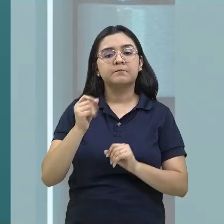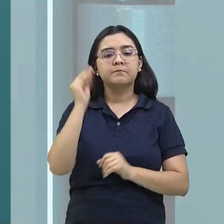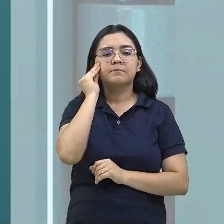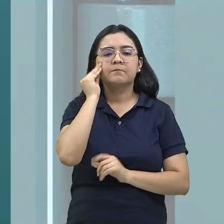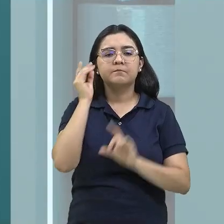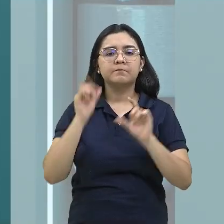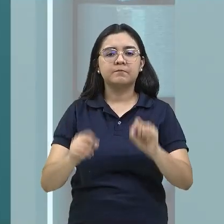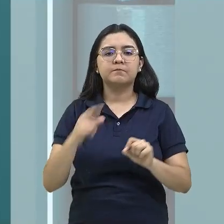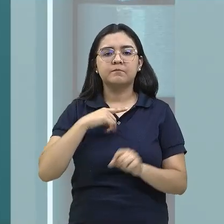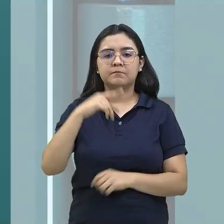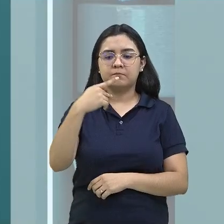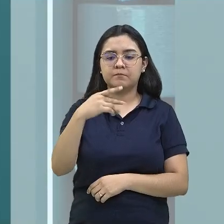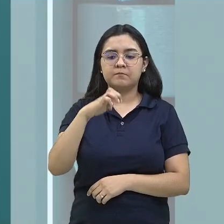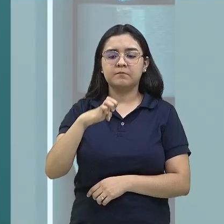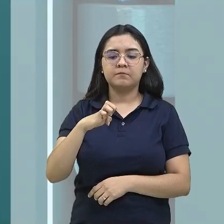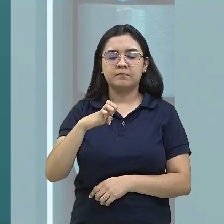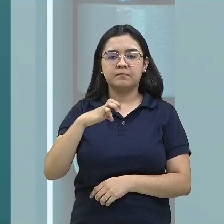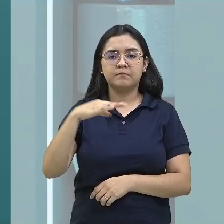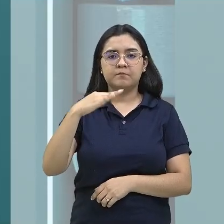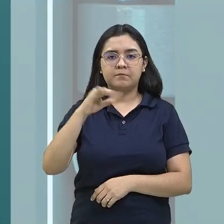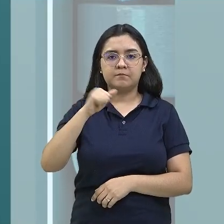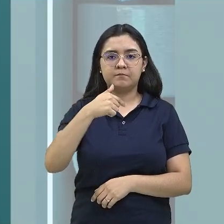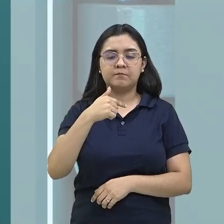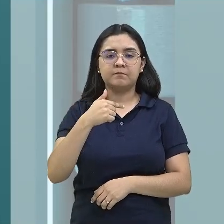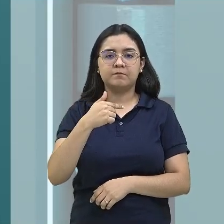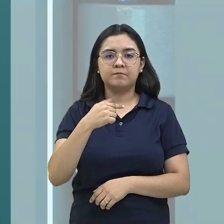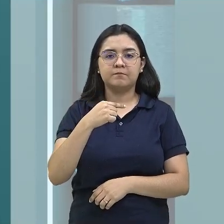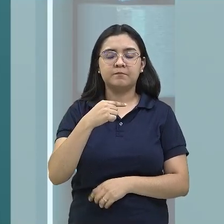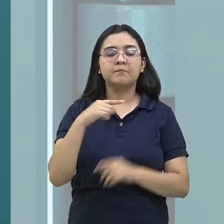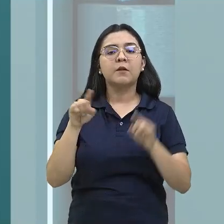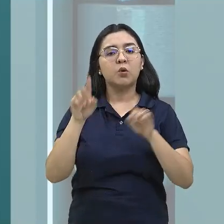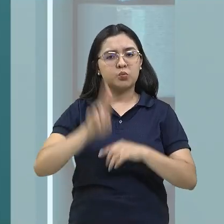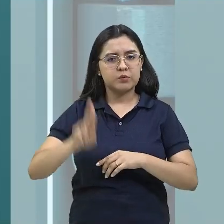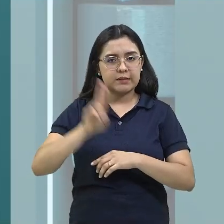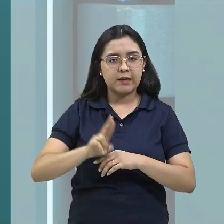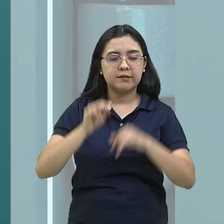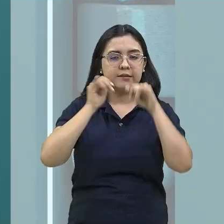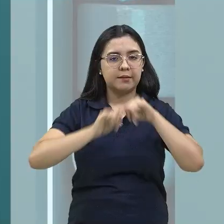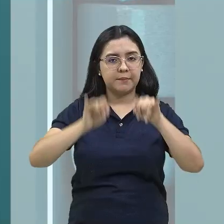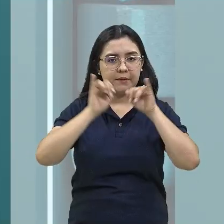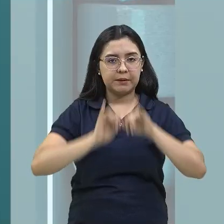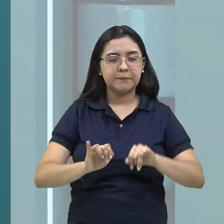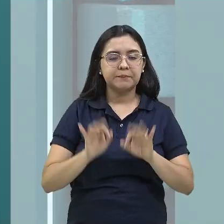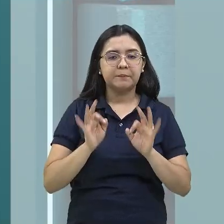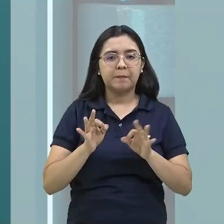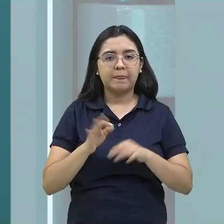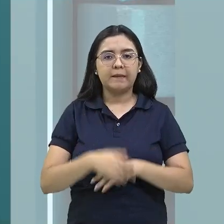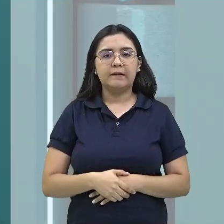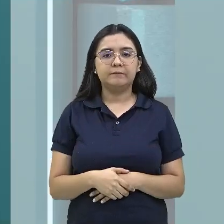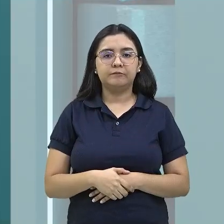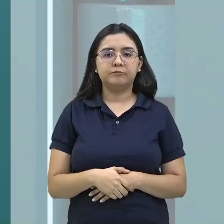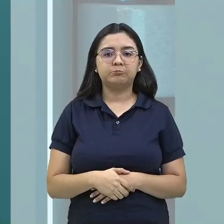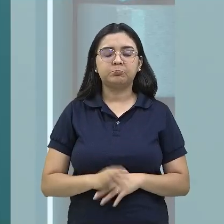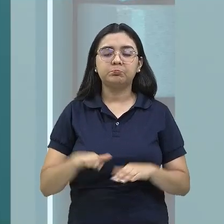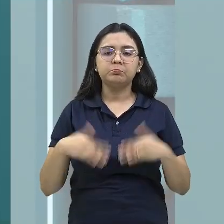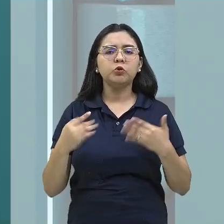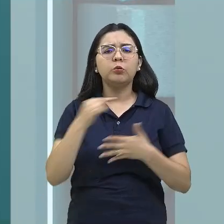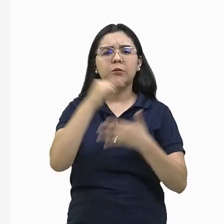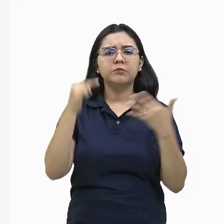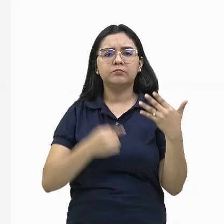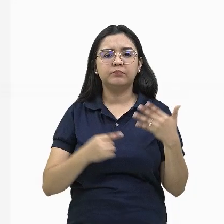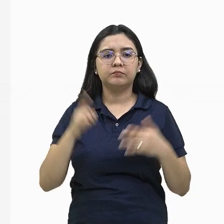uma peça publicitária muito utilizada em campanhas, certo? Publicitárias. E que peça é